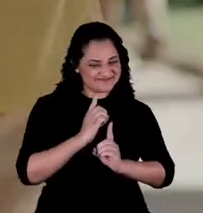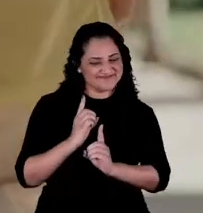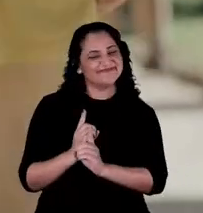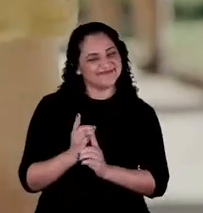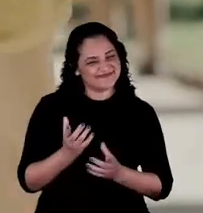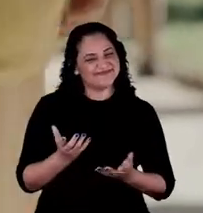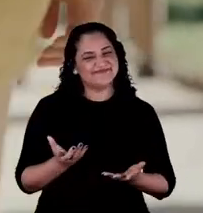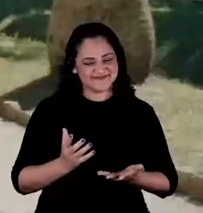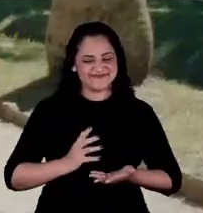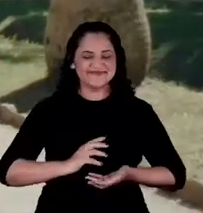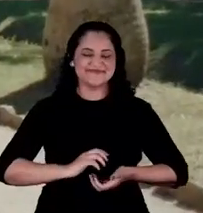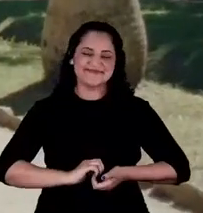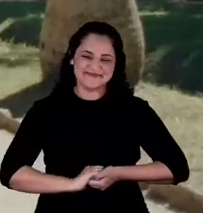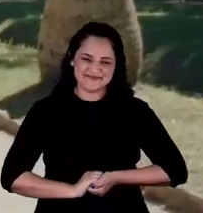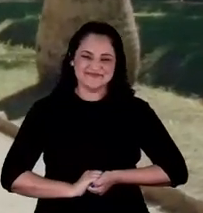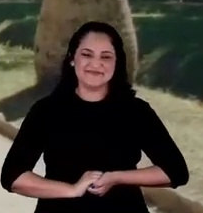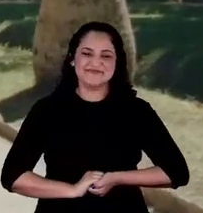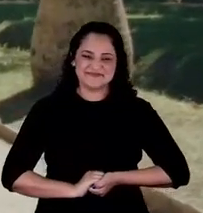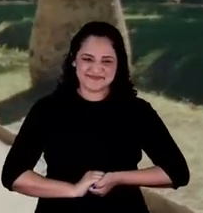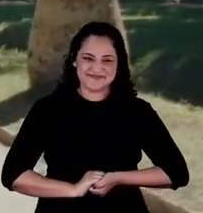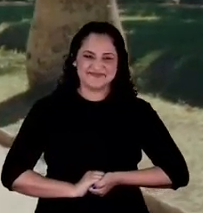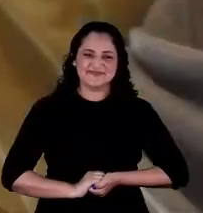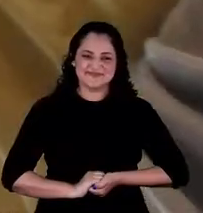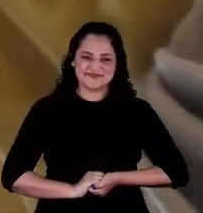e gera encontros